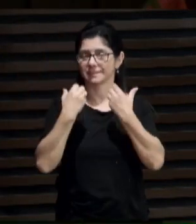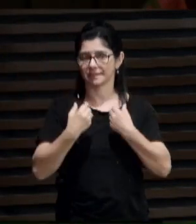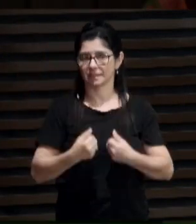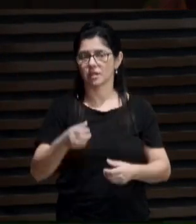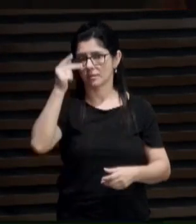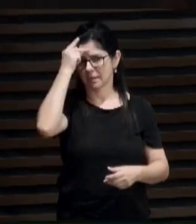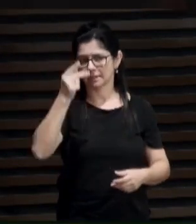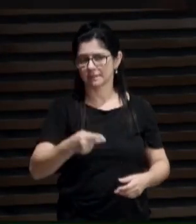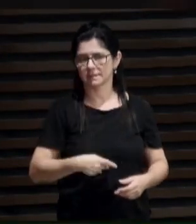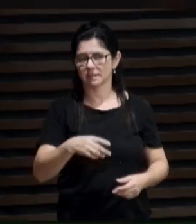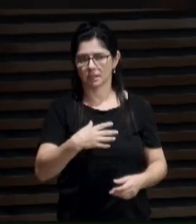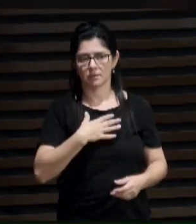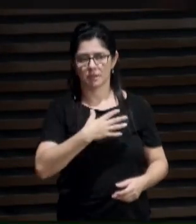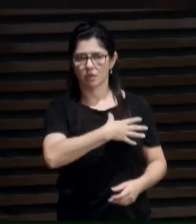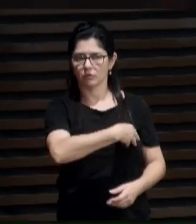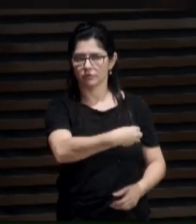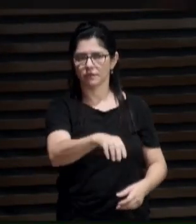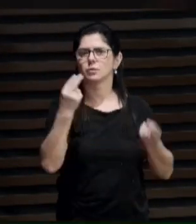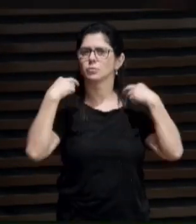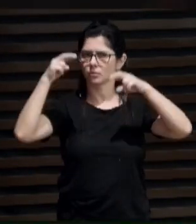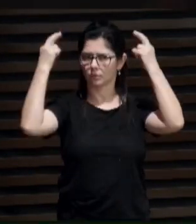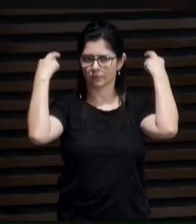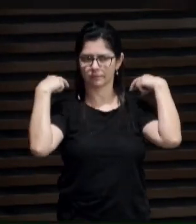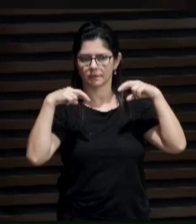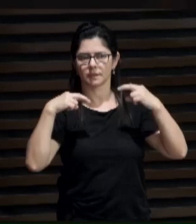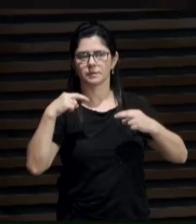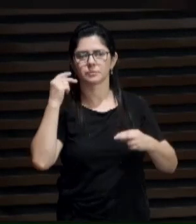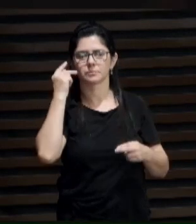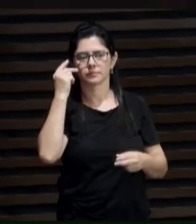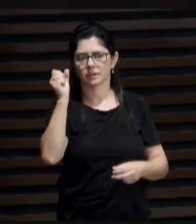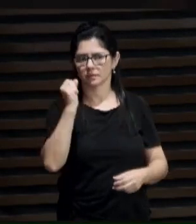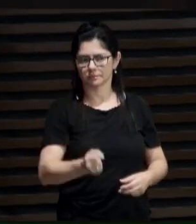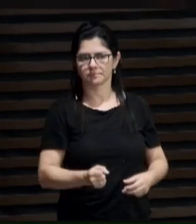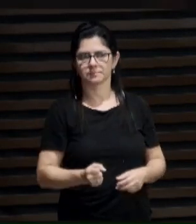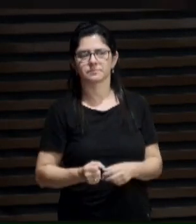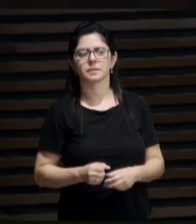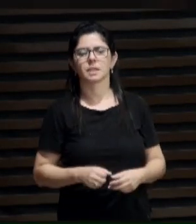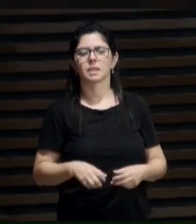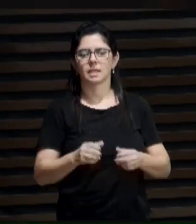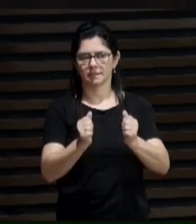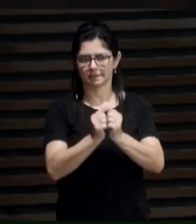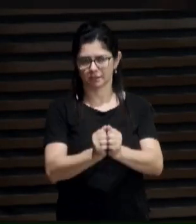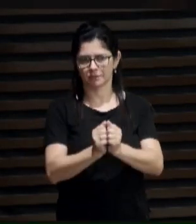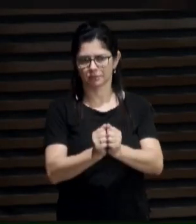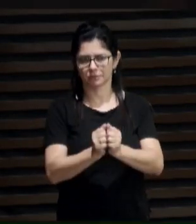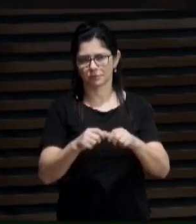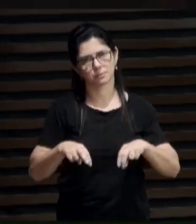meu filho, o cordeiro para o holocausto. E seguiam ambos